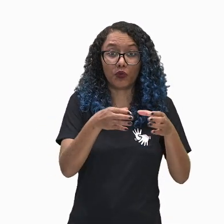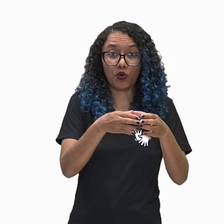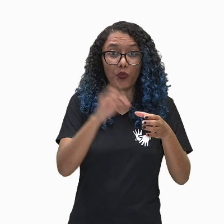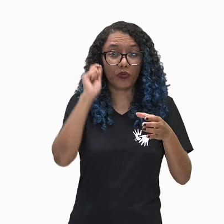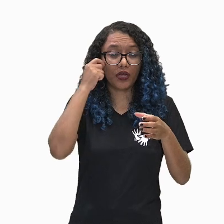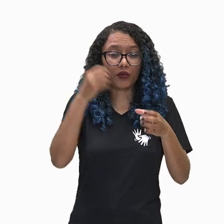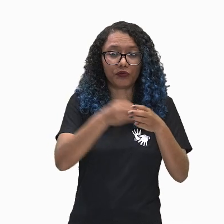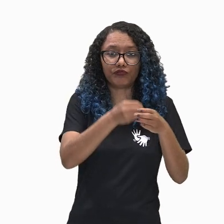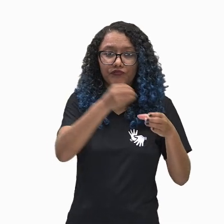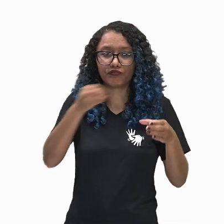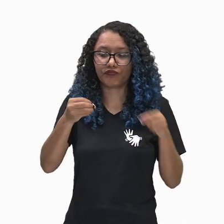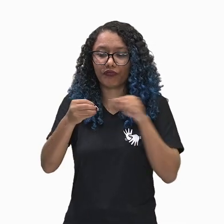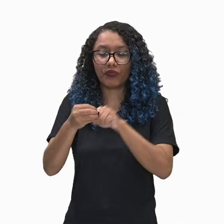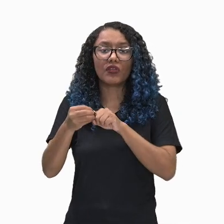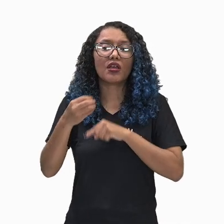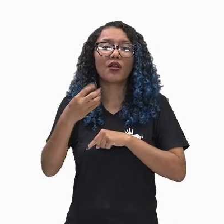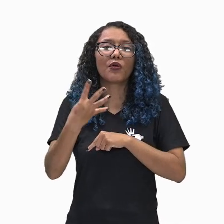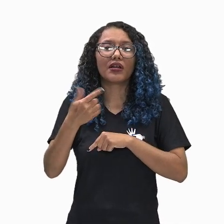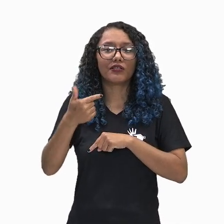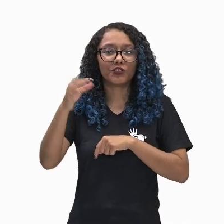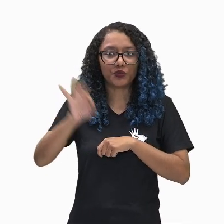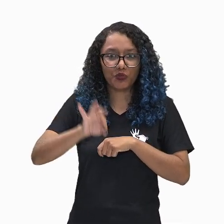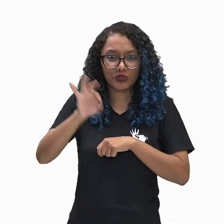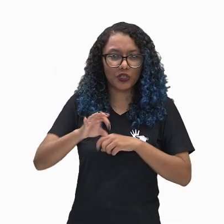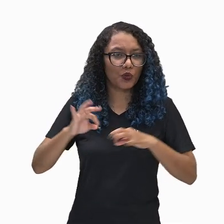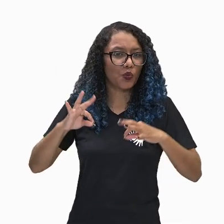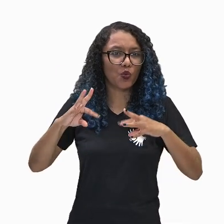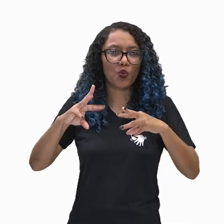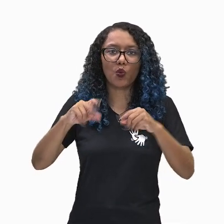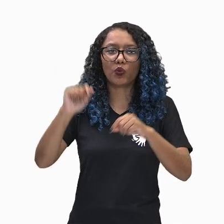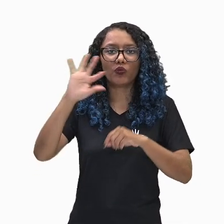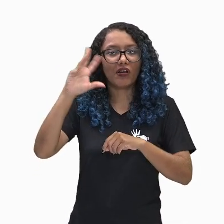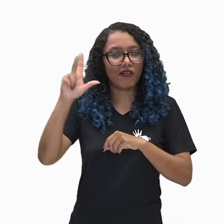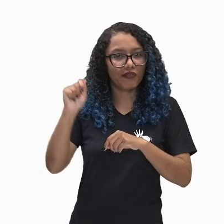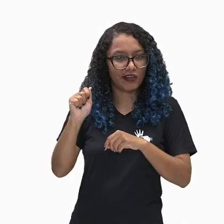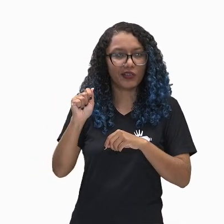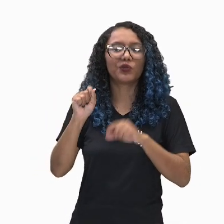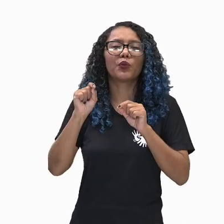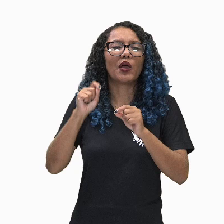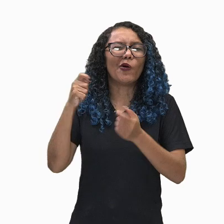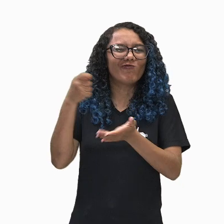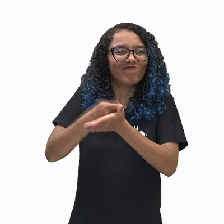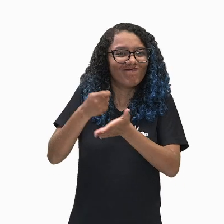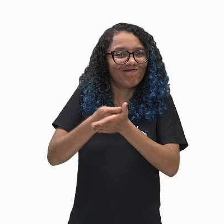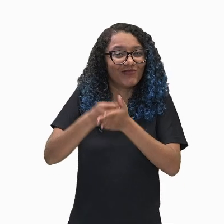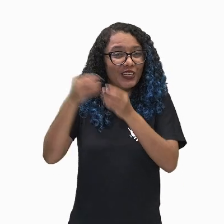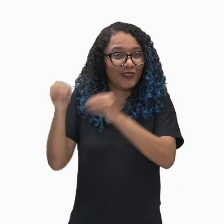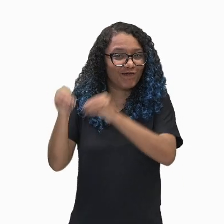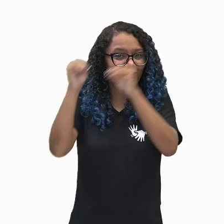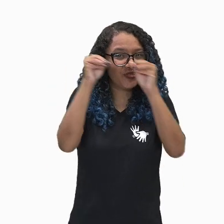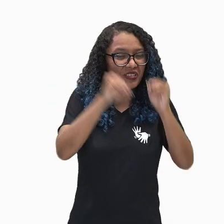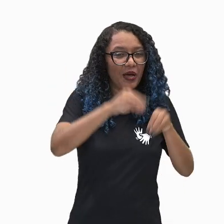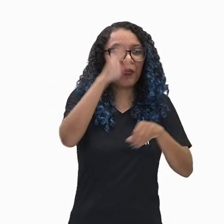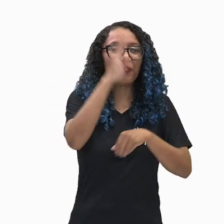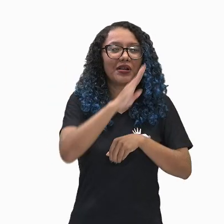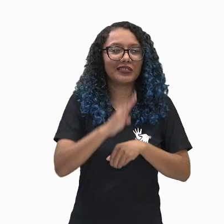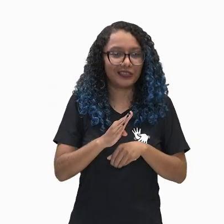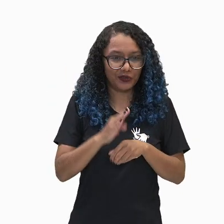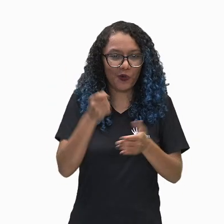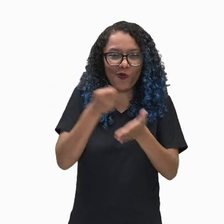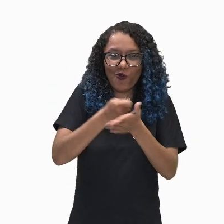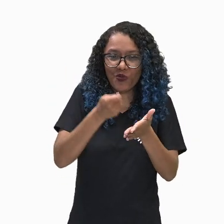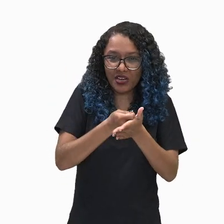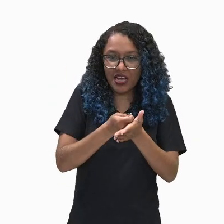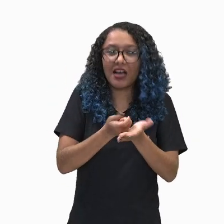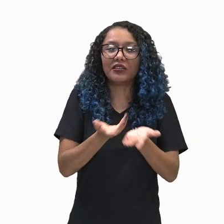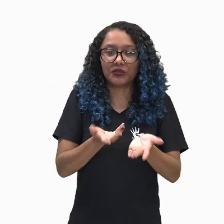a 42% de todos os africanos obrigados a vir para o Brasil desde o início, então,